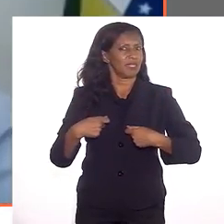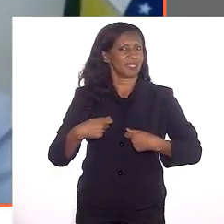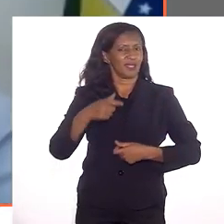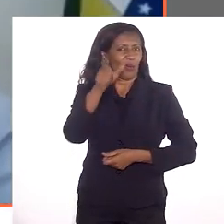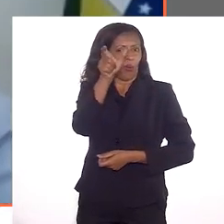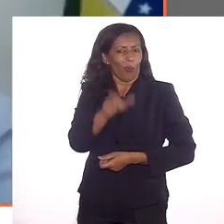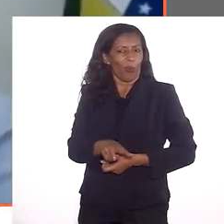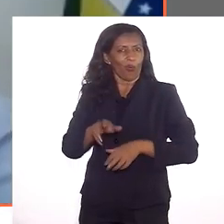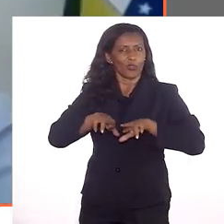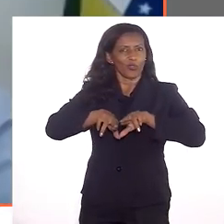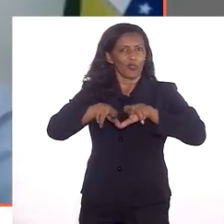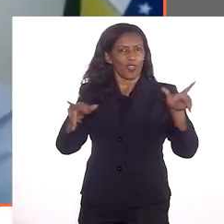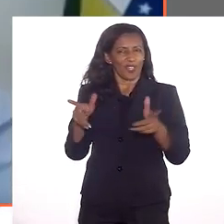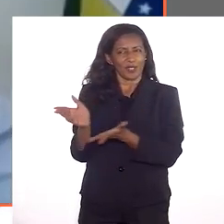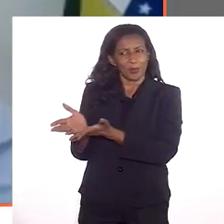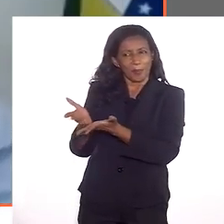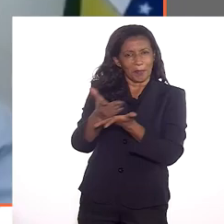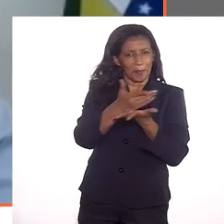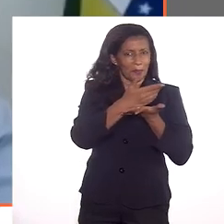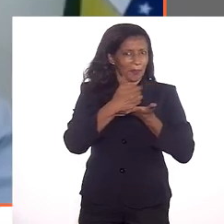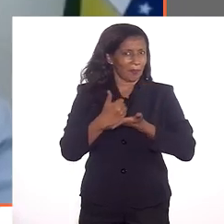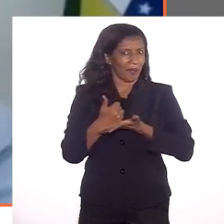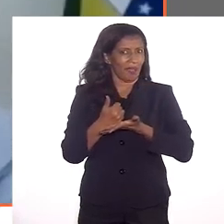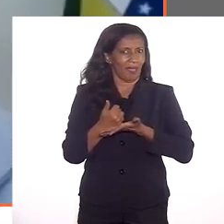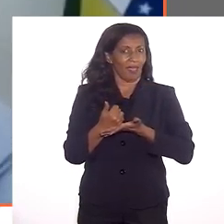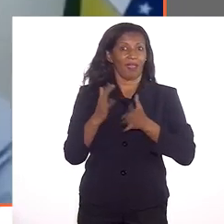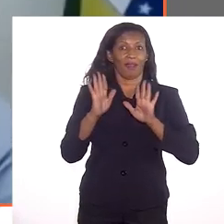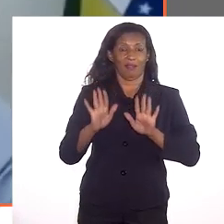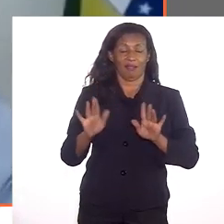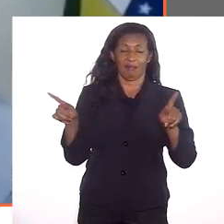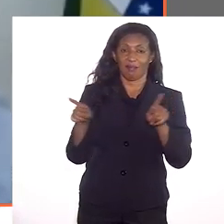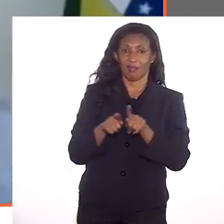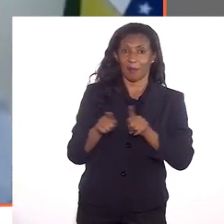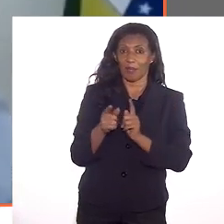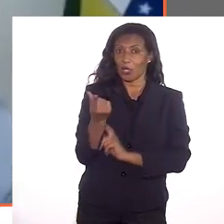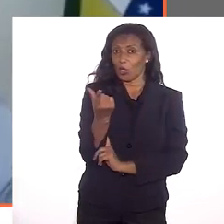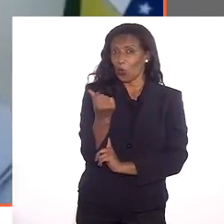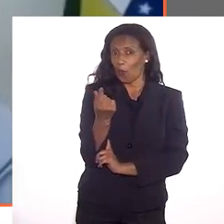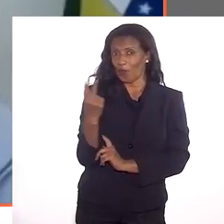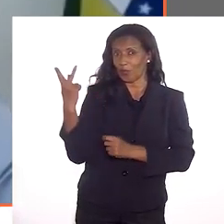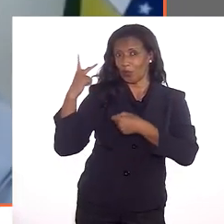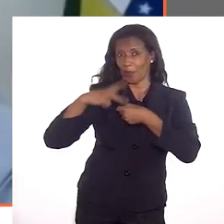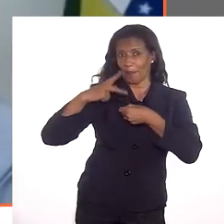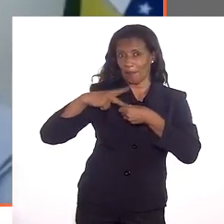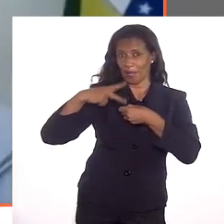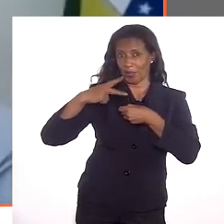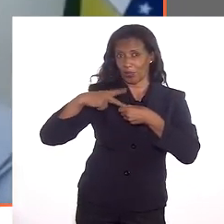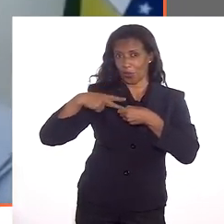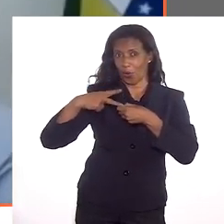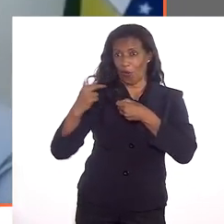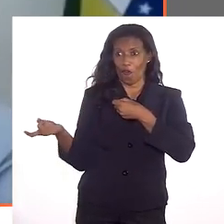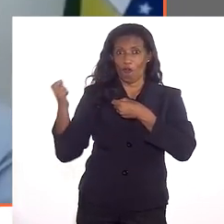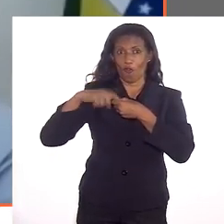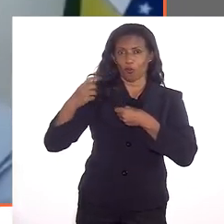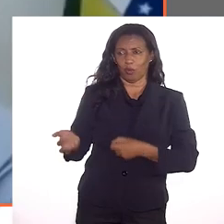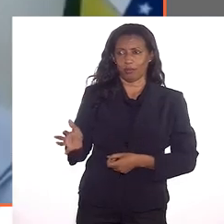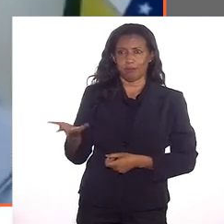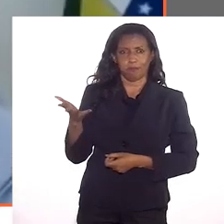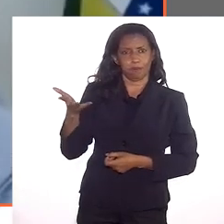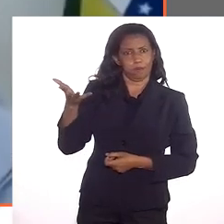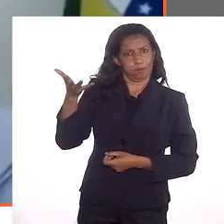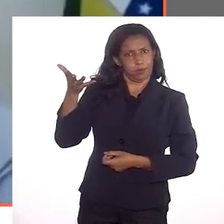agora um comportamento diferente da arrecadação de royalties de participações especiais, sem contar que o preço do petróleo no mercado internacional de commodities